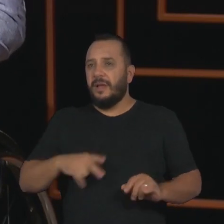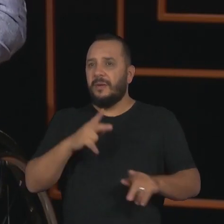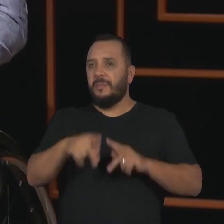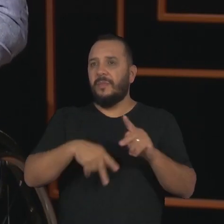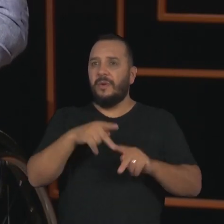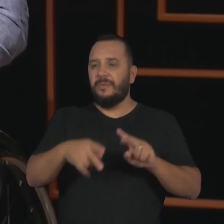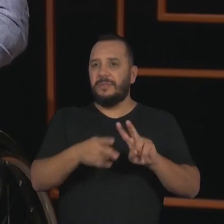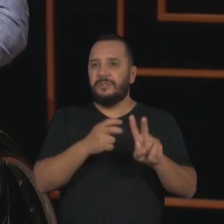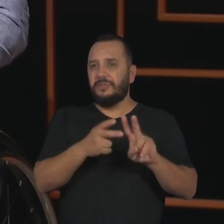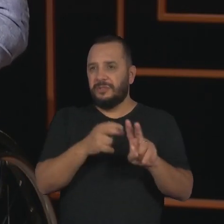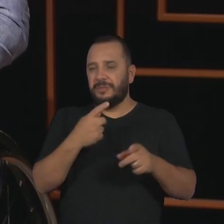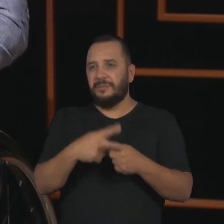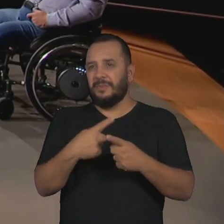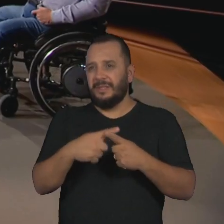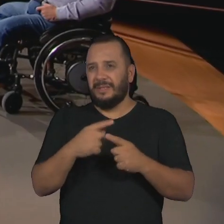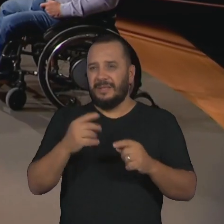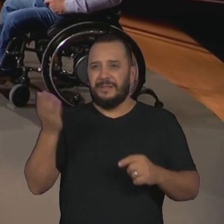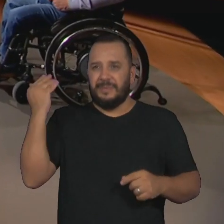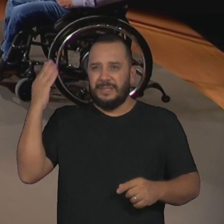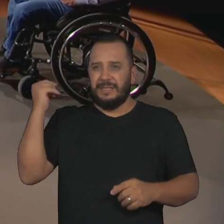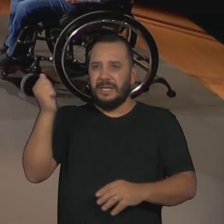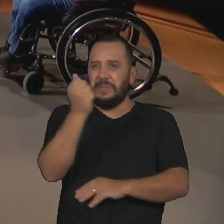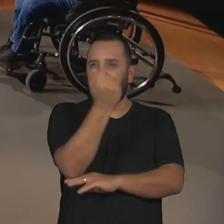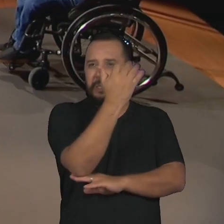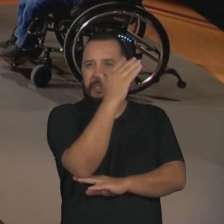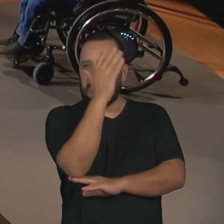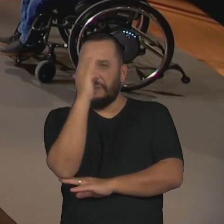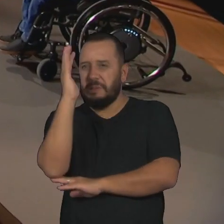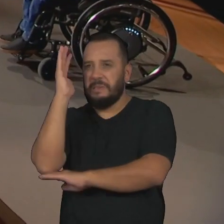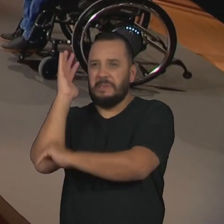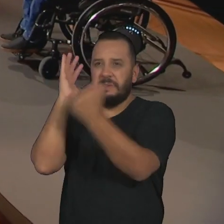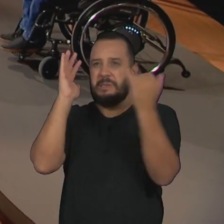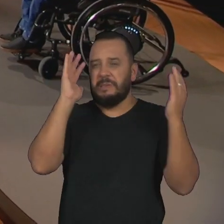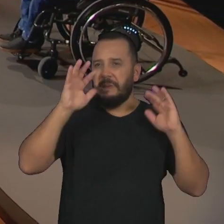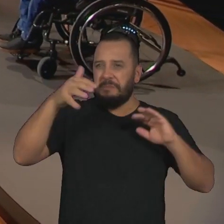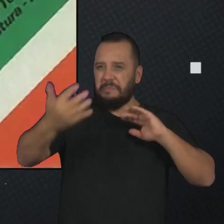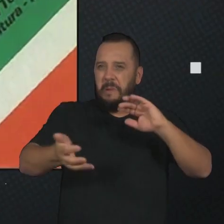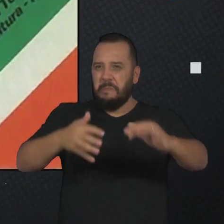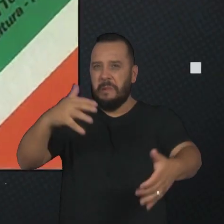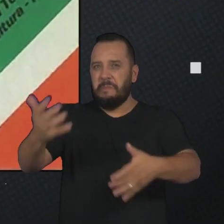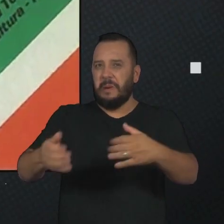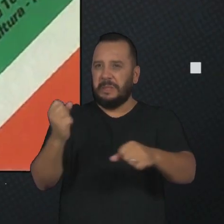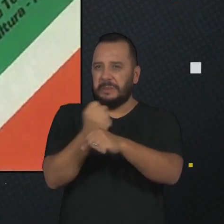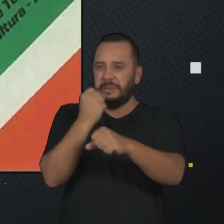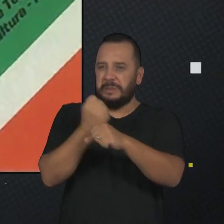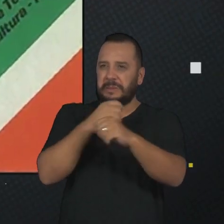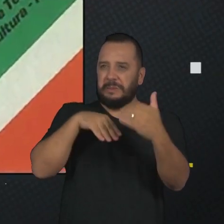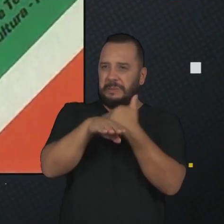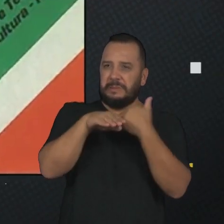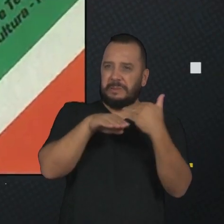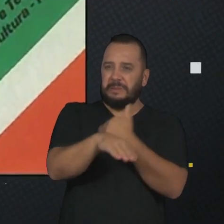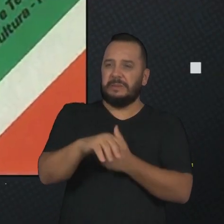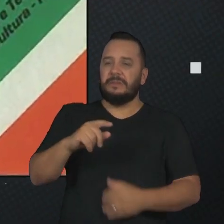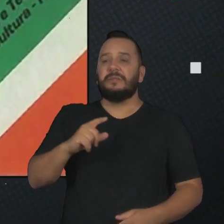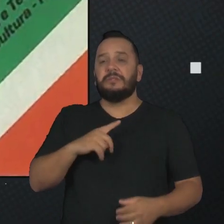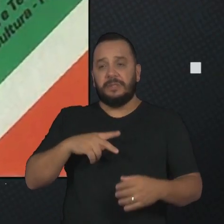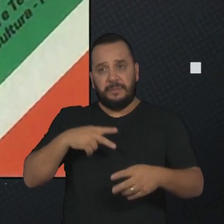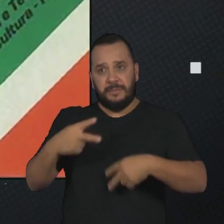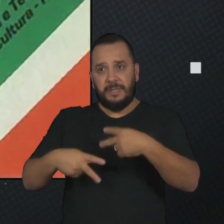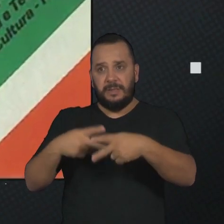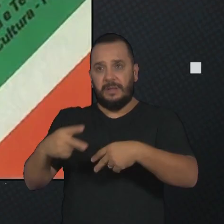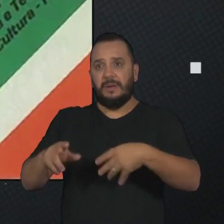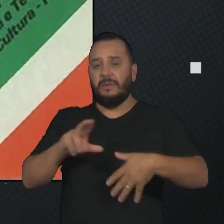originários. Com certeza. Então, eu lembro que havia uma Bienal Latino-Americana e